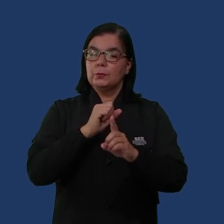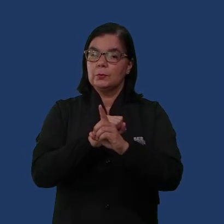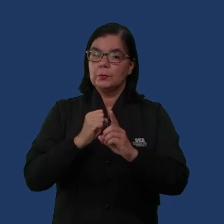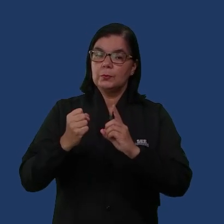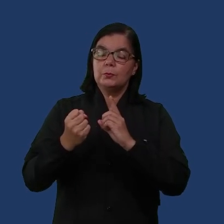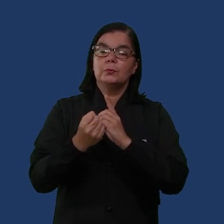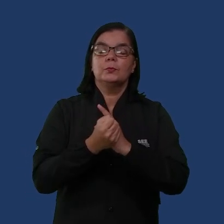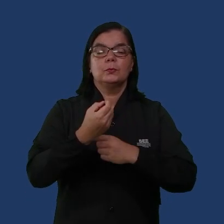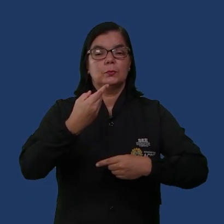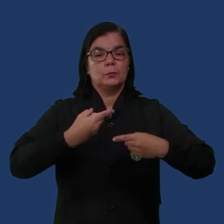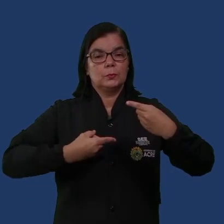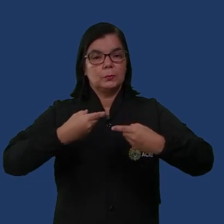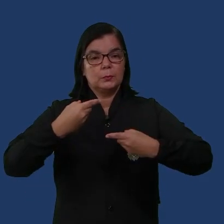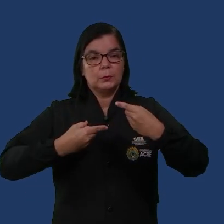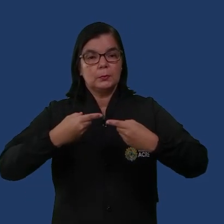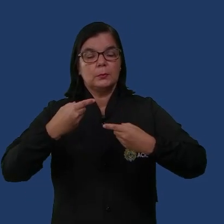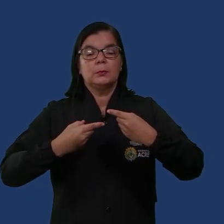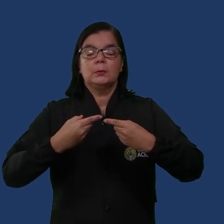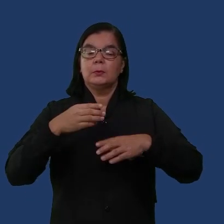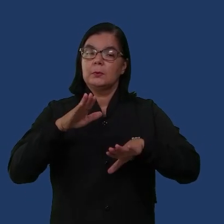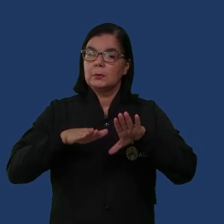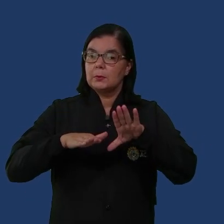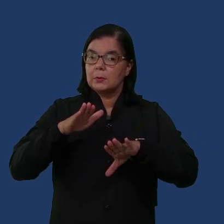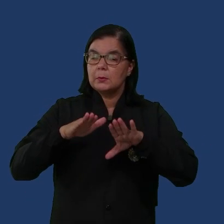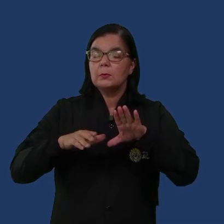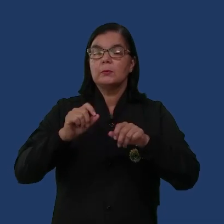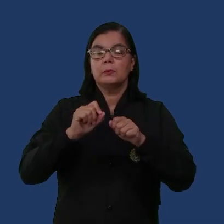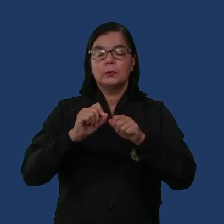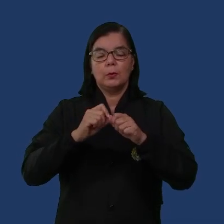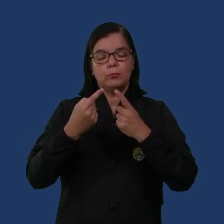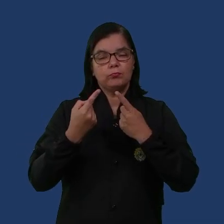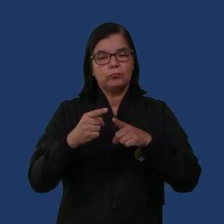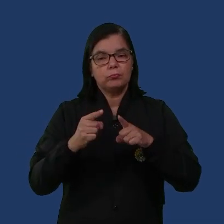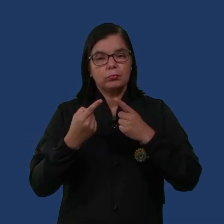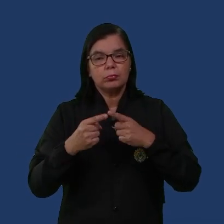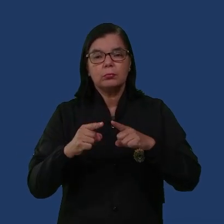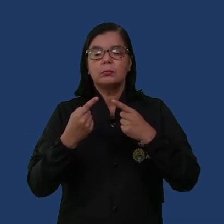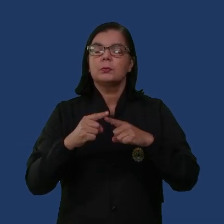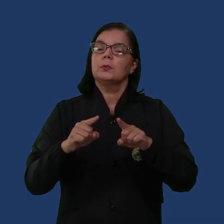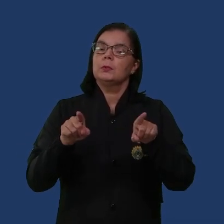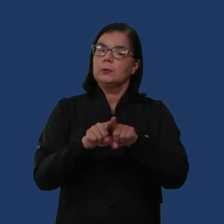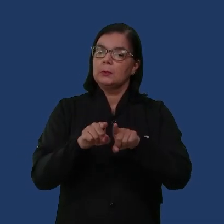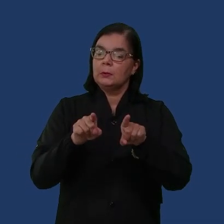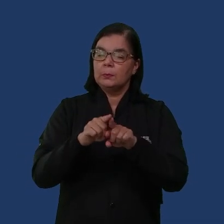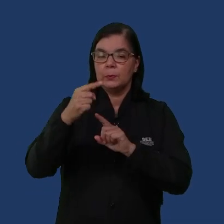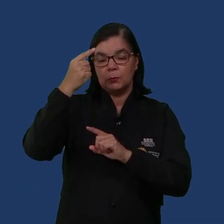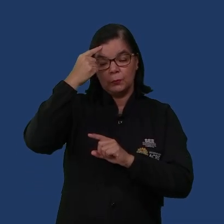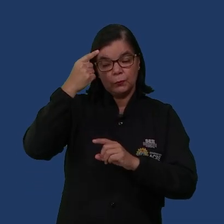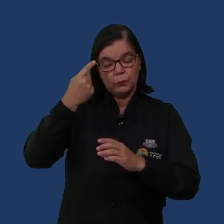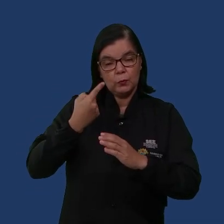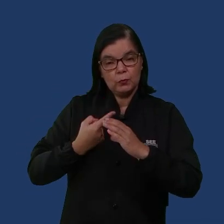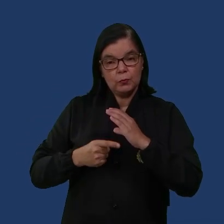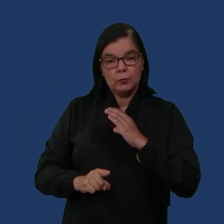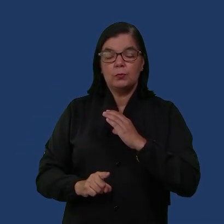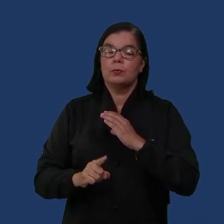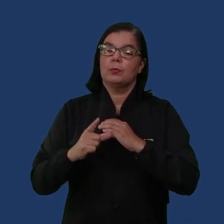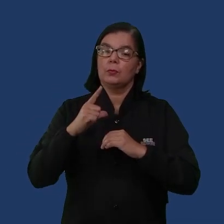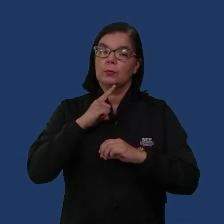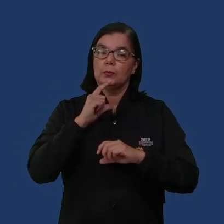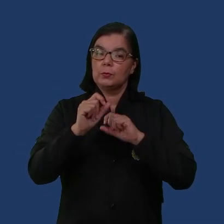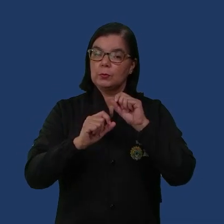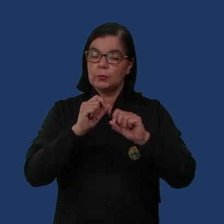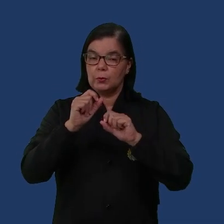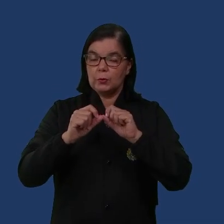sociais, questões políticas, e muitas das vezes fazendo provocações e reflexões profundas em